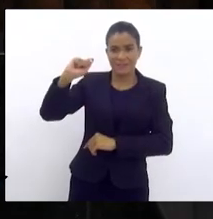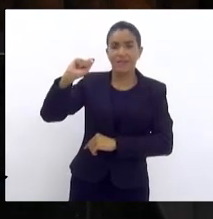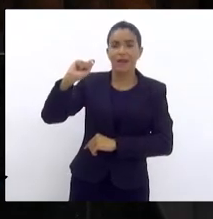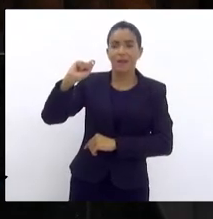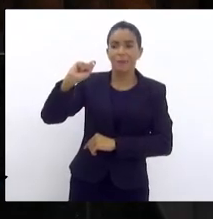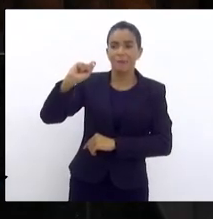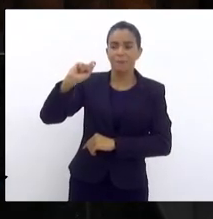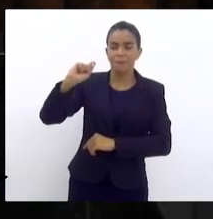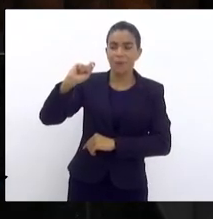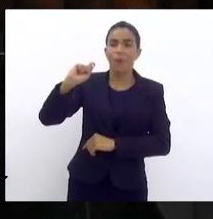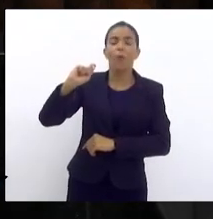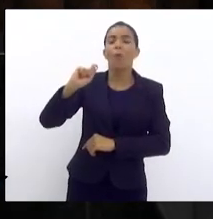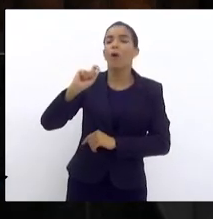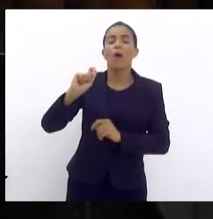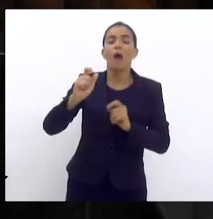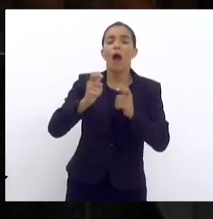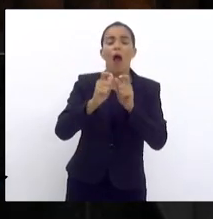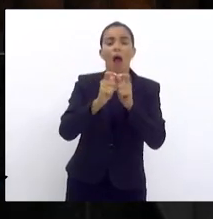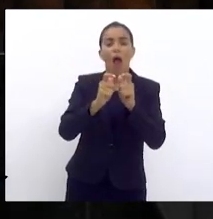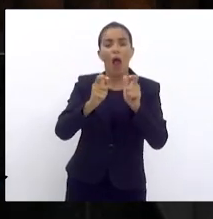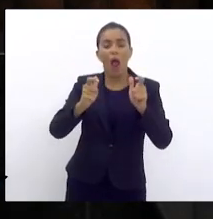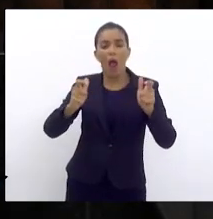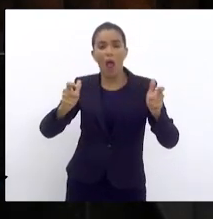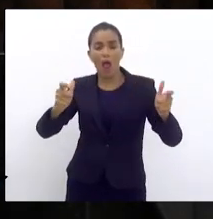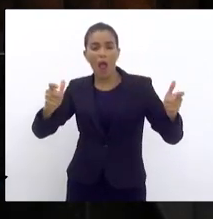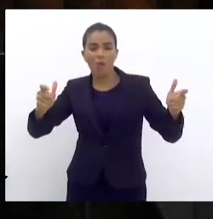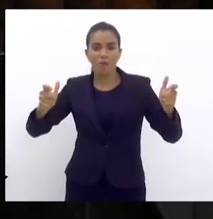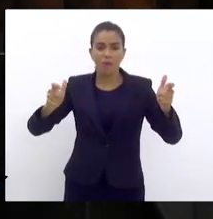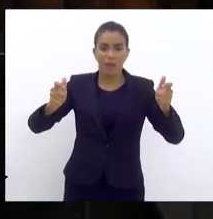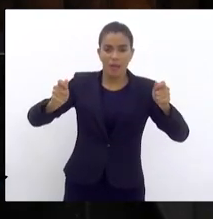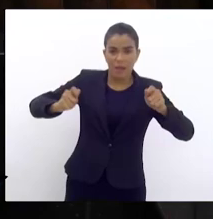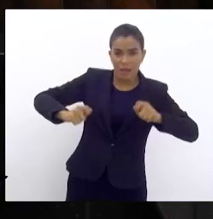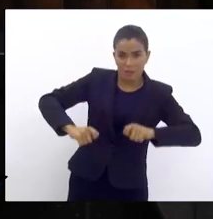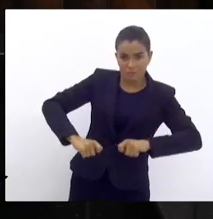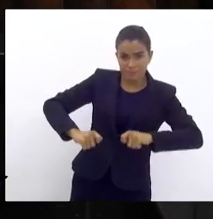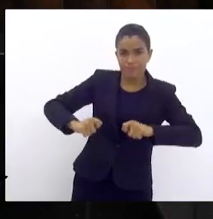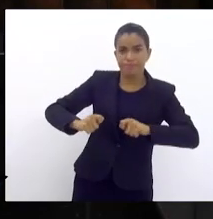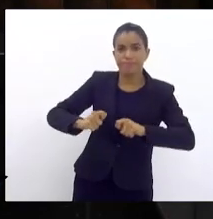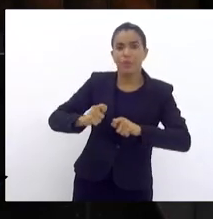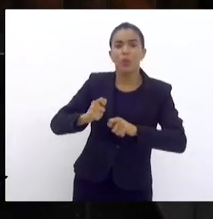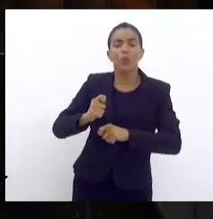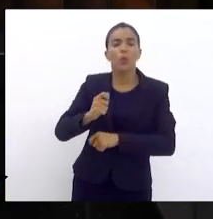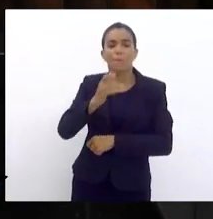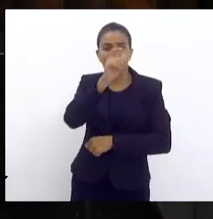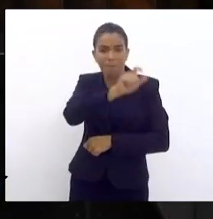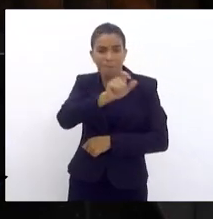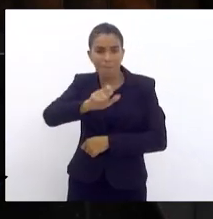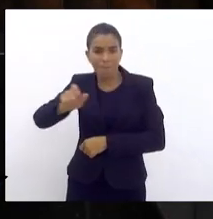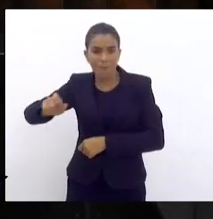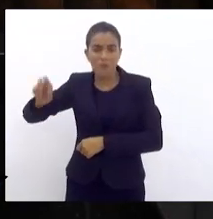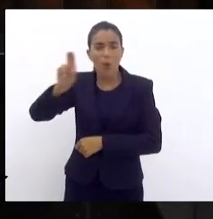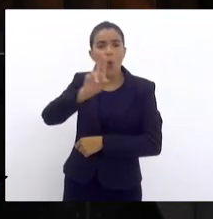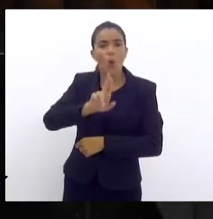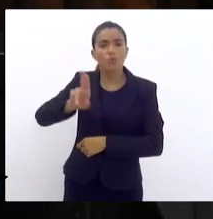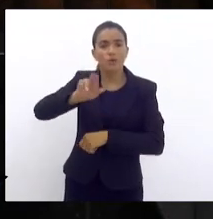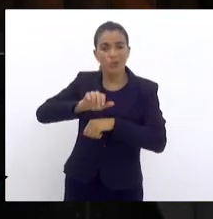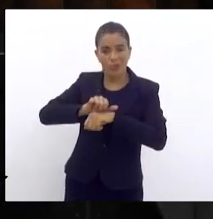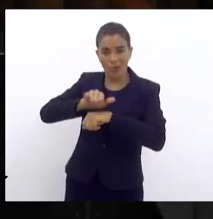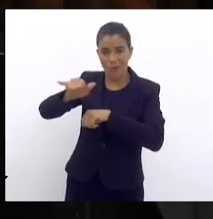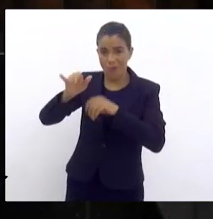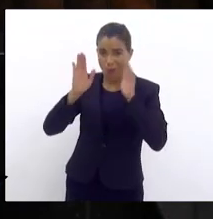de aumentarem a capacidade de nominal de passageiros ano do aeroporto